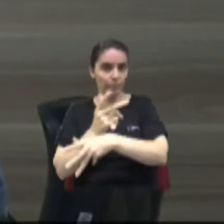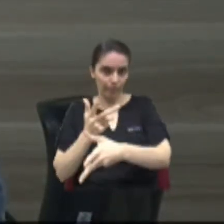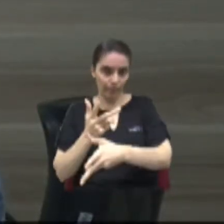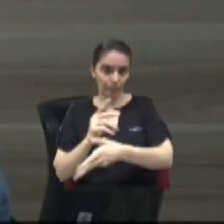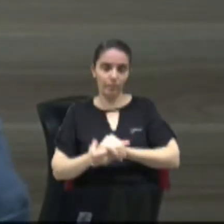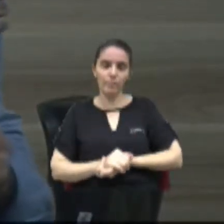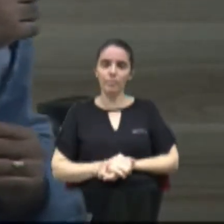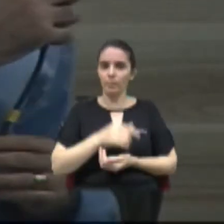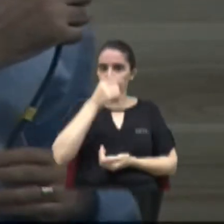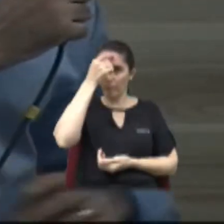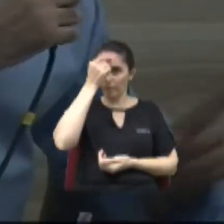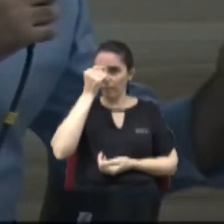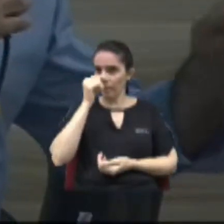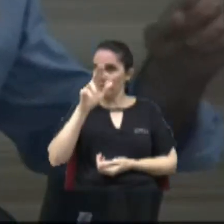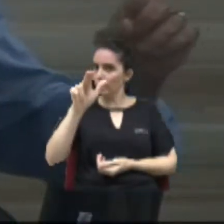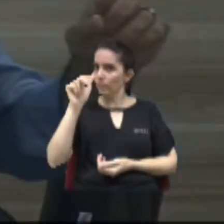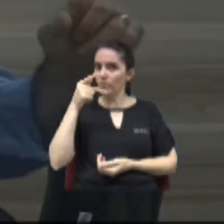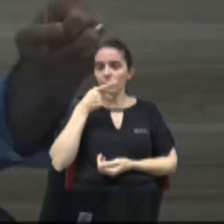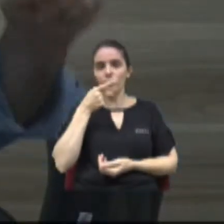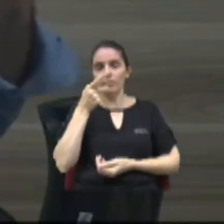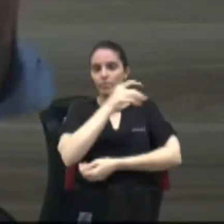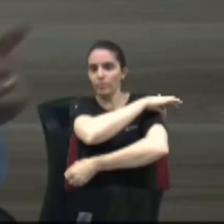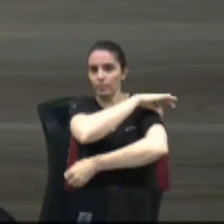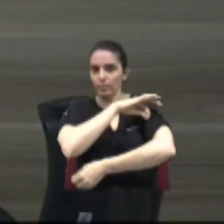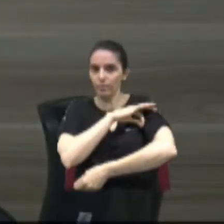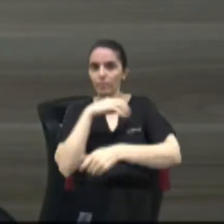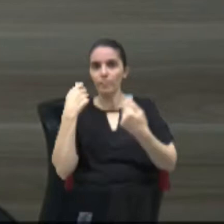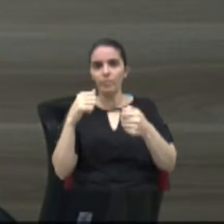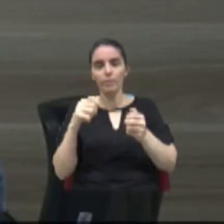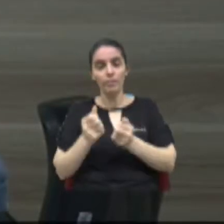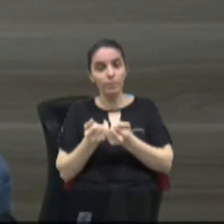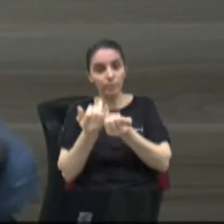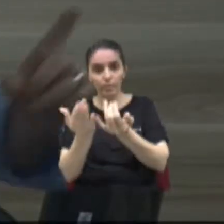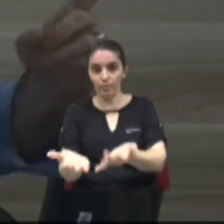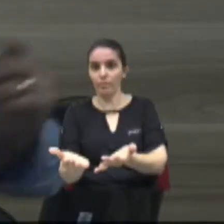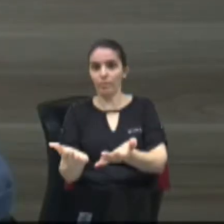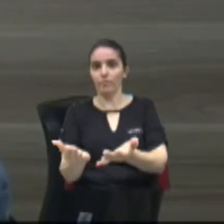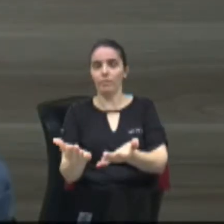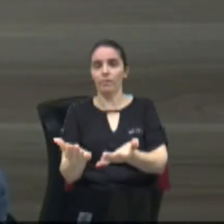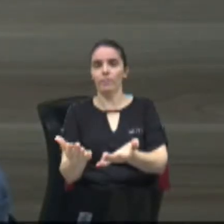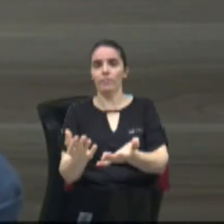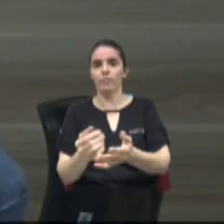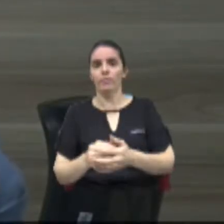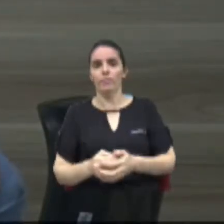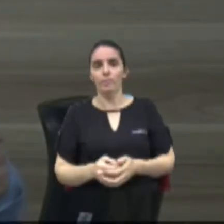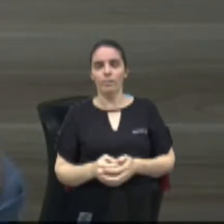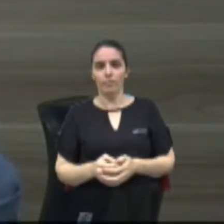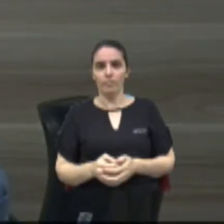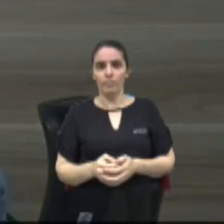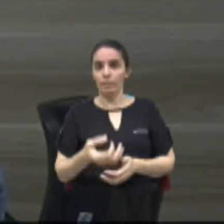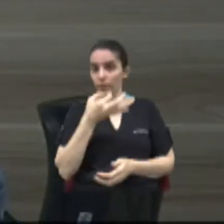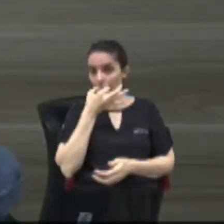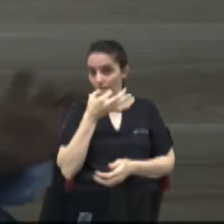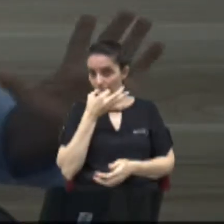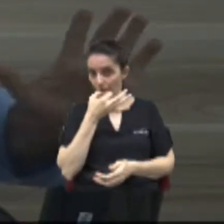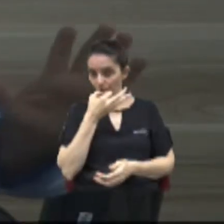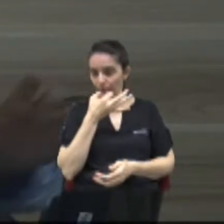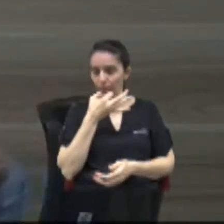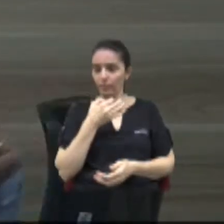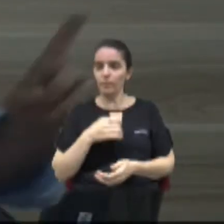seria convidado e que compareceria a essa assembleia. Em nenhum momento, nesses meses todos, Lemão,